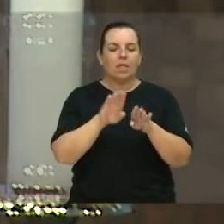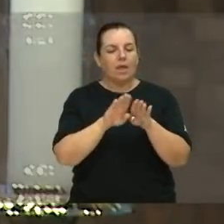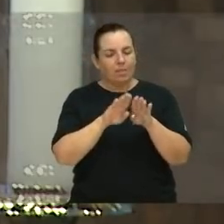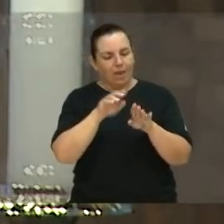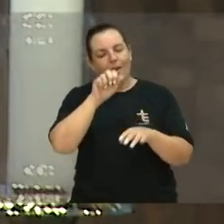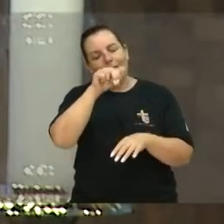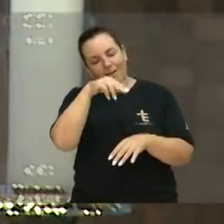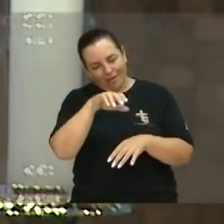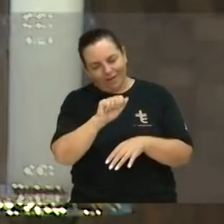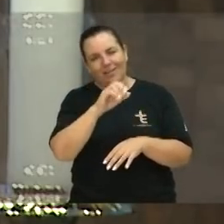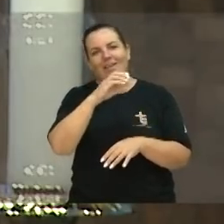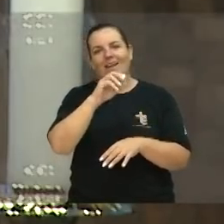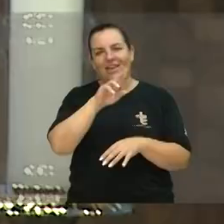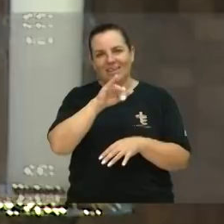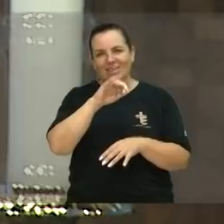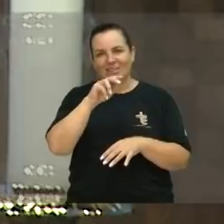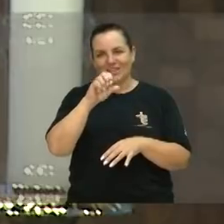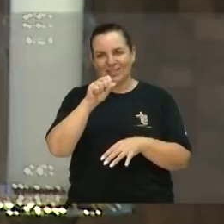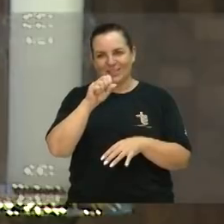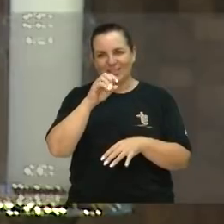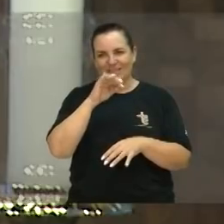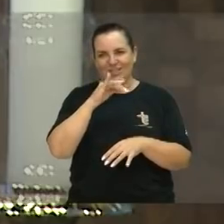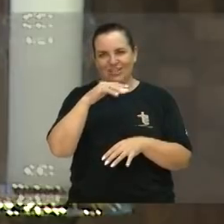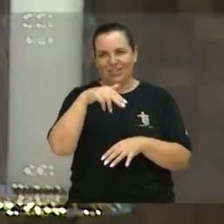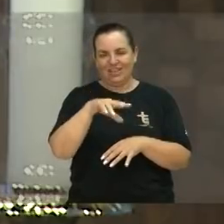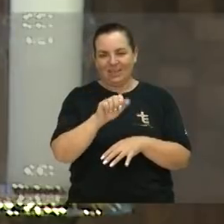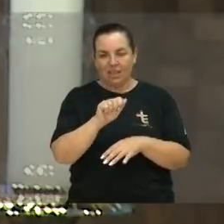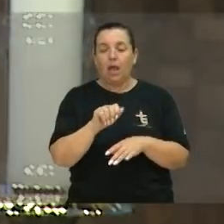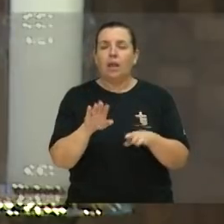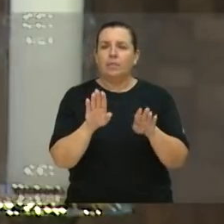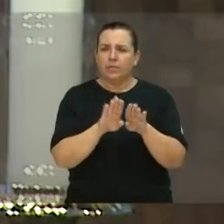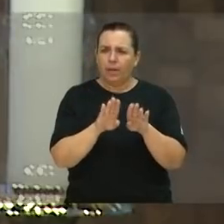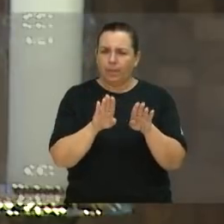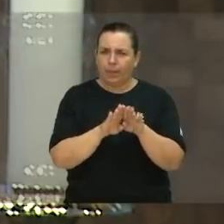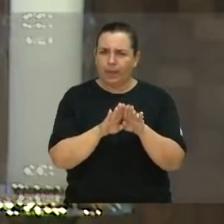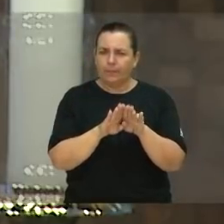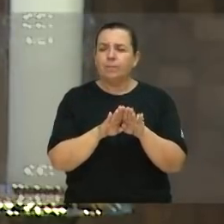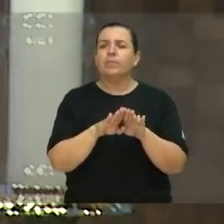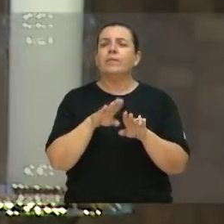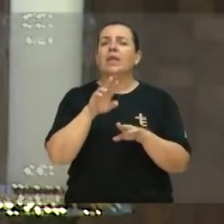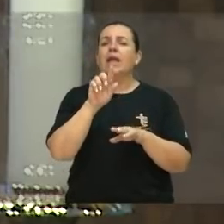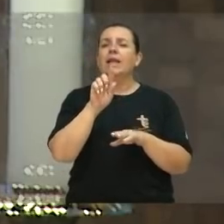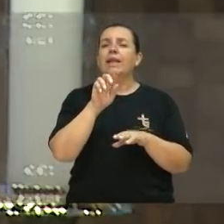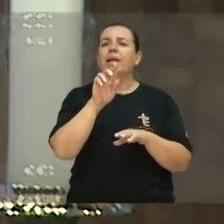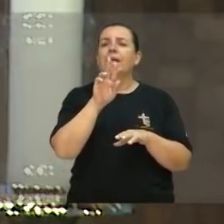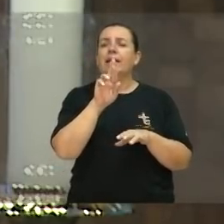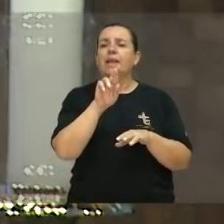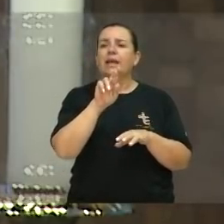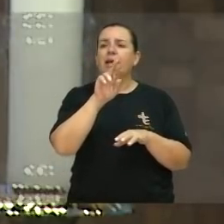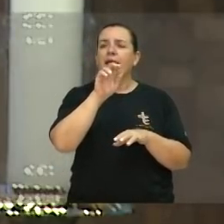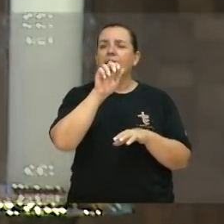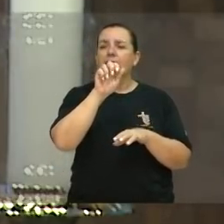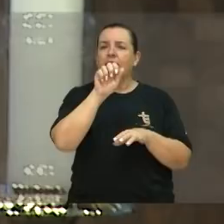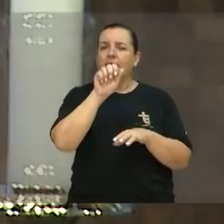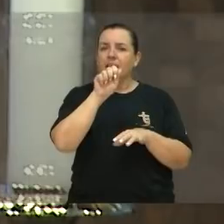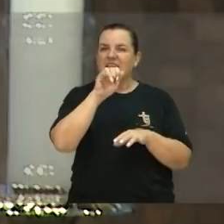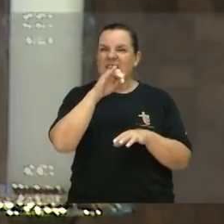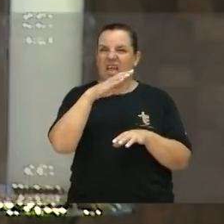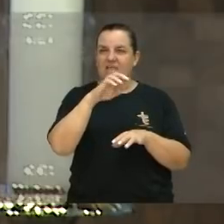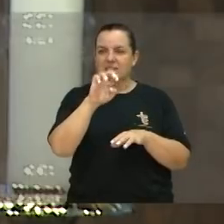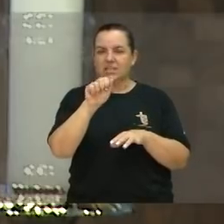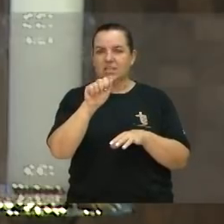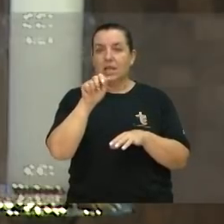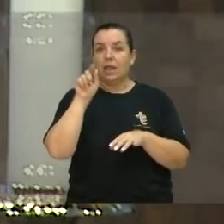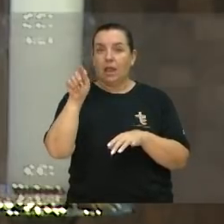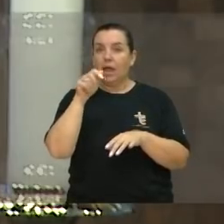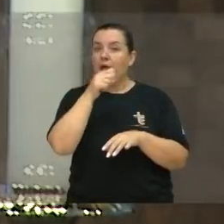de curitiba bairro tingui também nos acompanhando a grace do rio de janeiro dom pedro da rocinha lá do bairro acompanhando